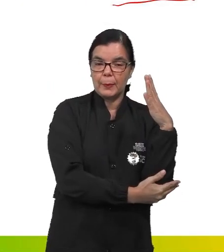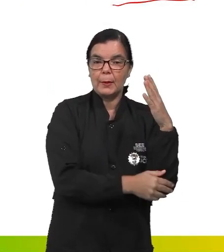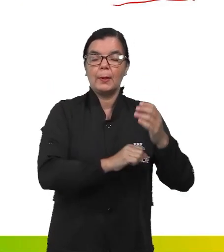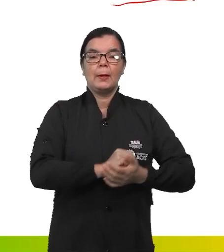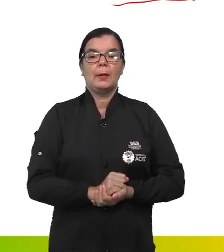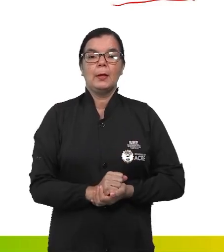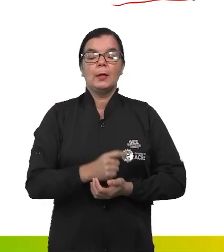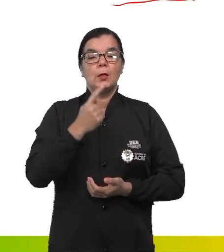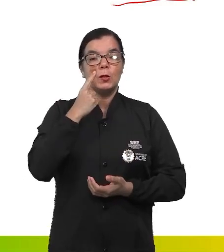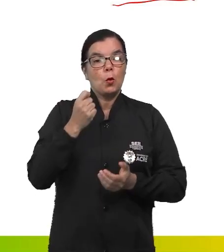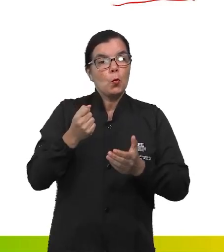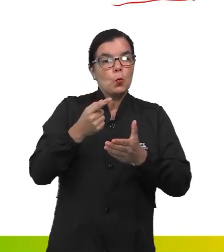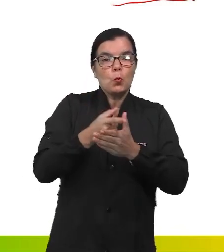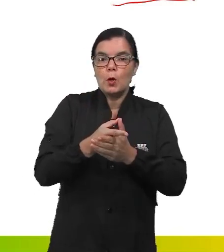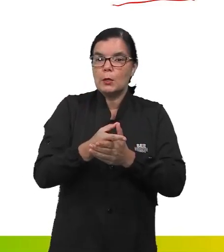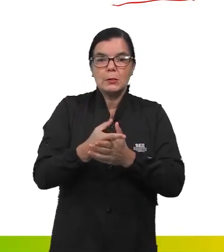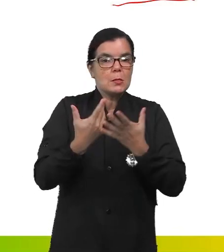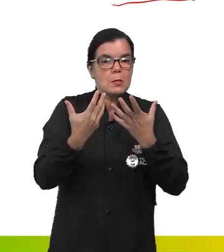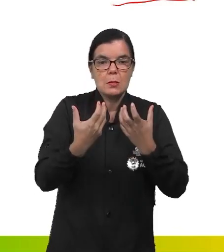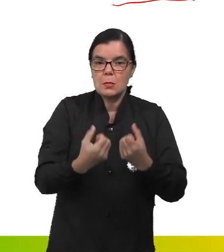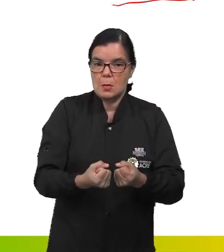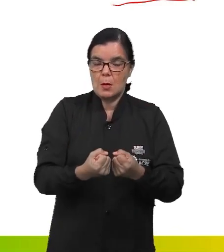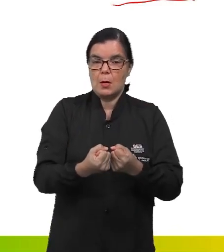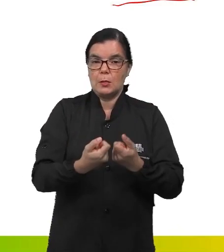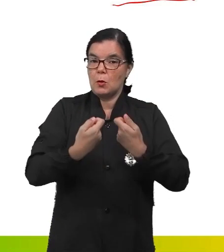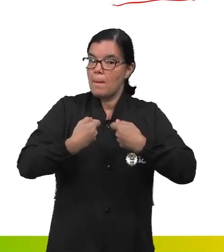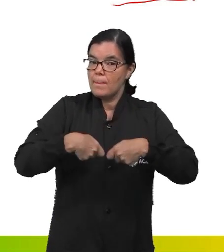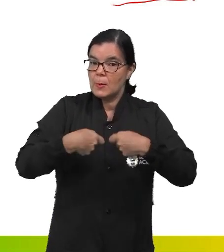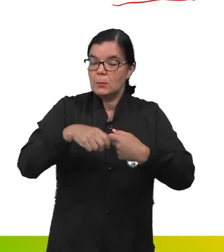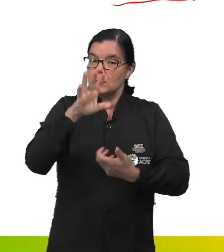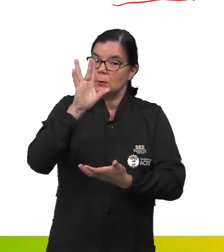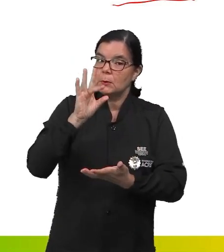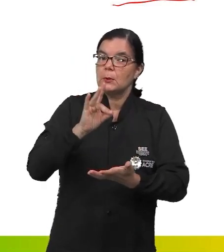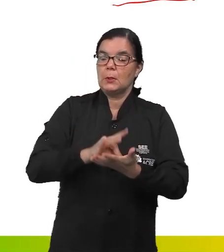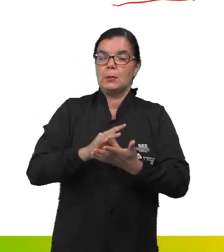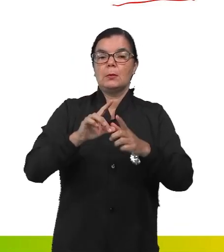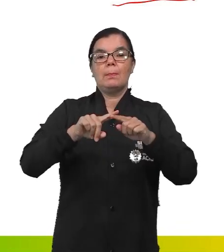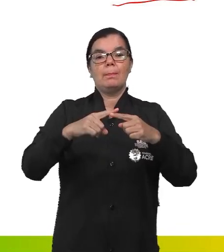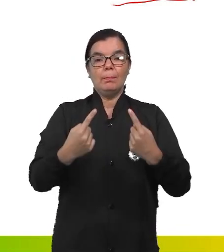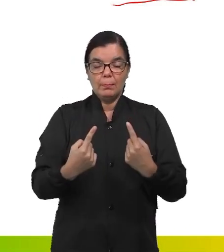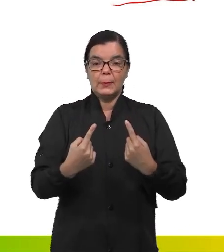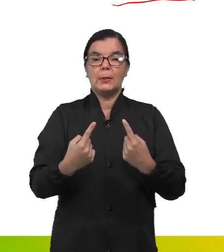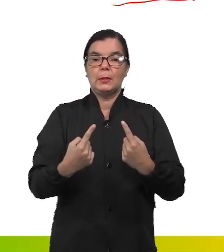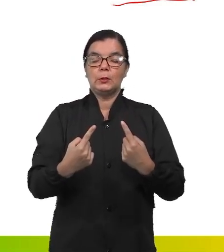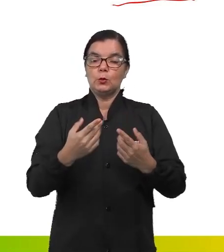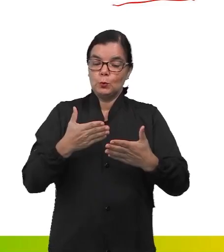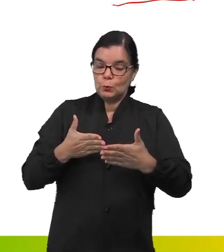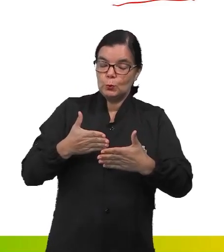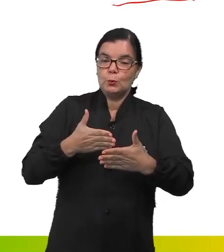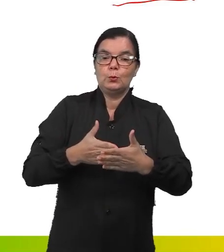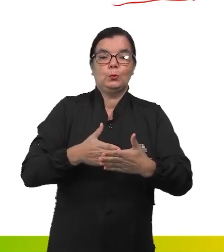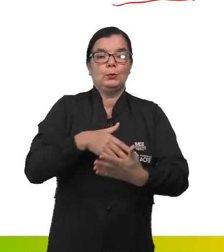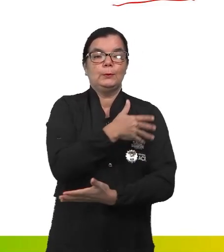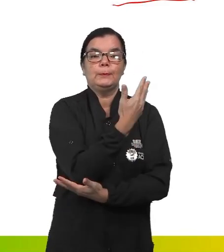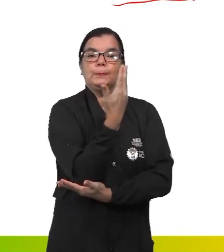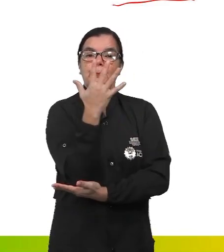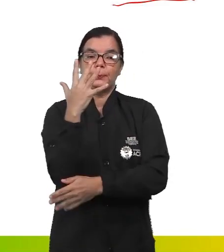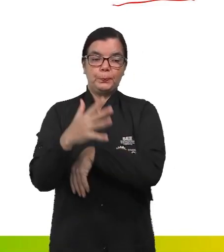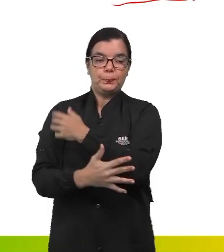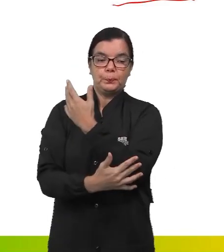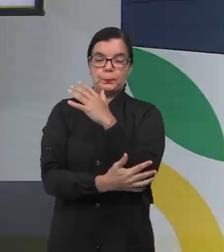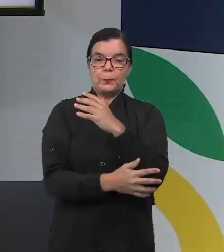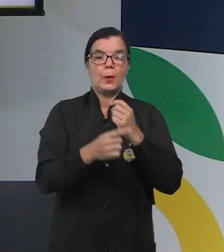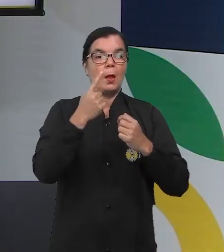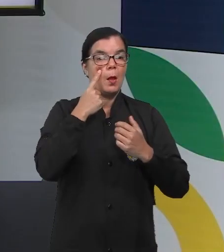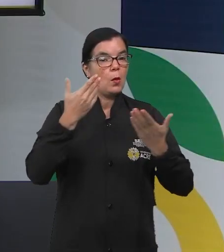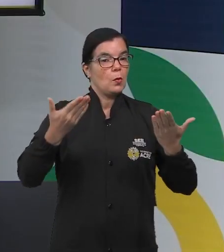Então, o consumismo não considera as necessidades reais e até mesmo os impactos ambientais. Agora eu quero